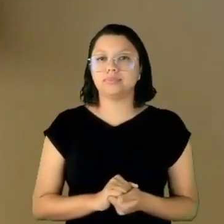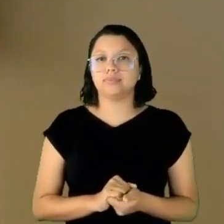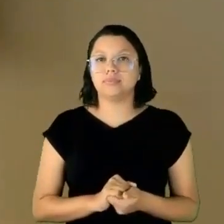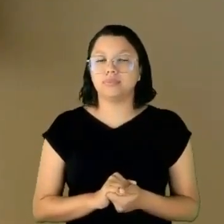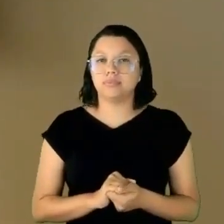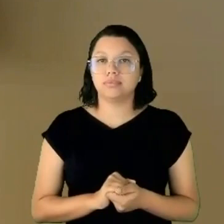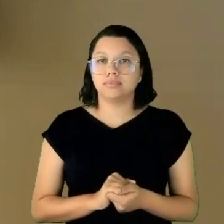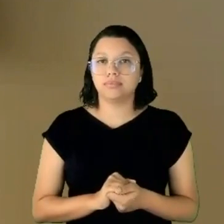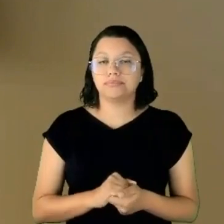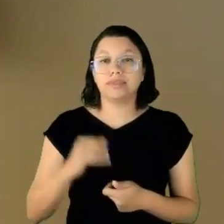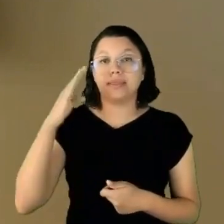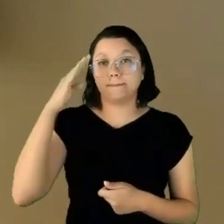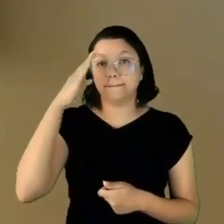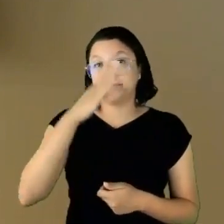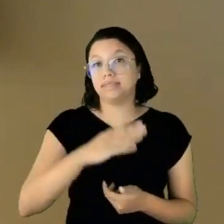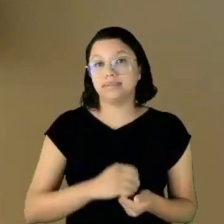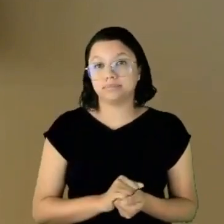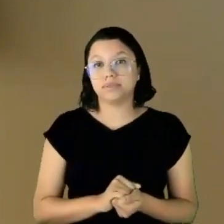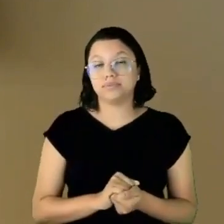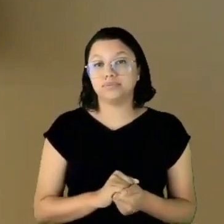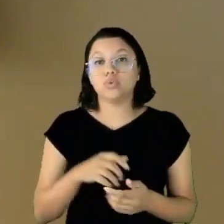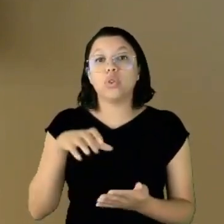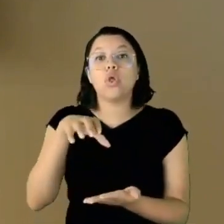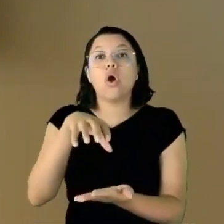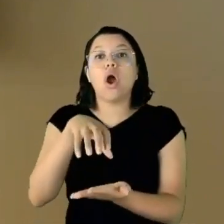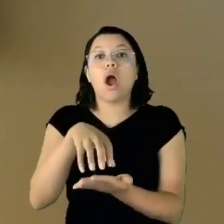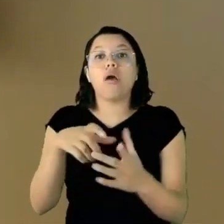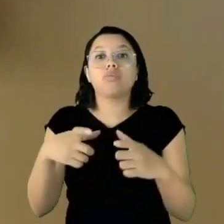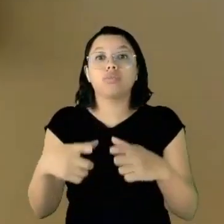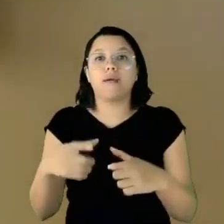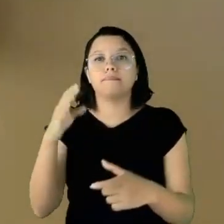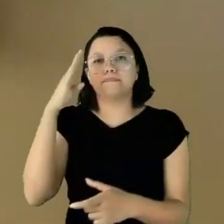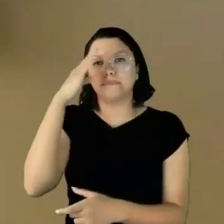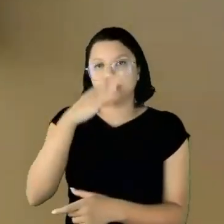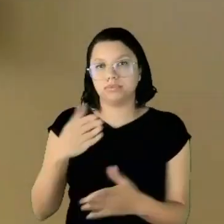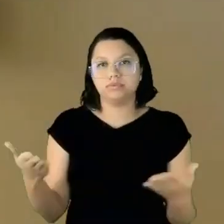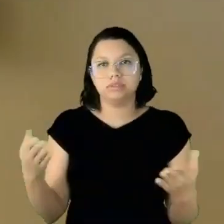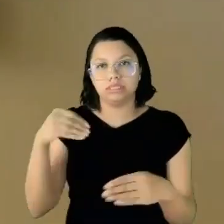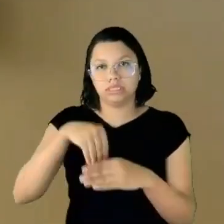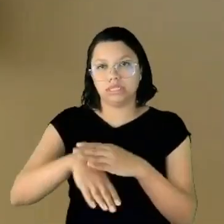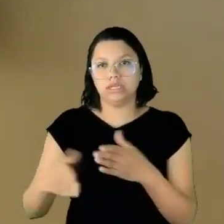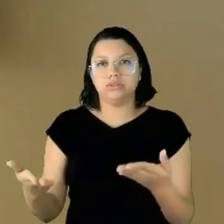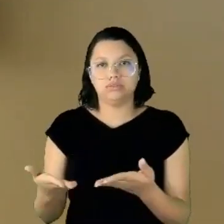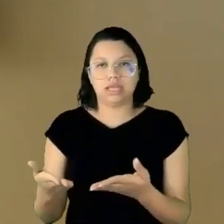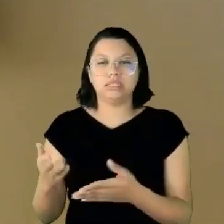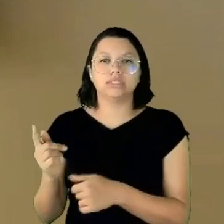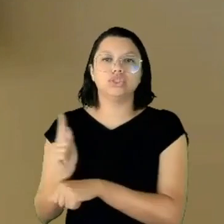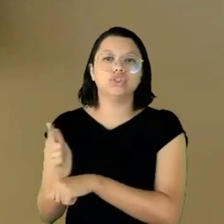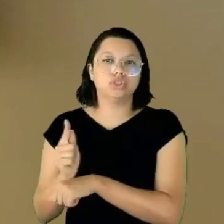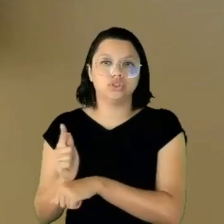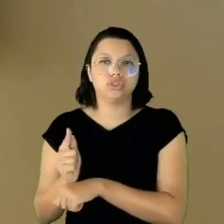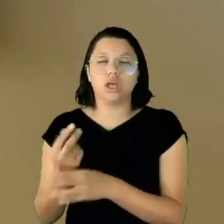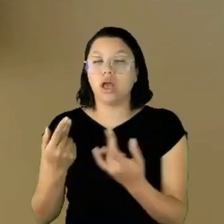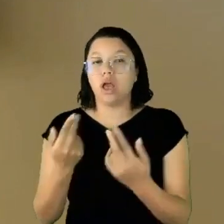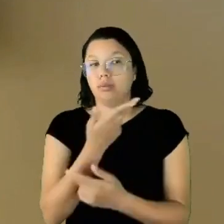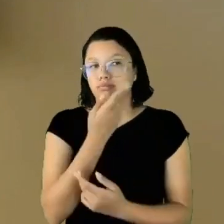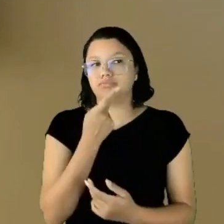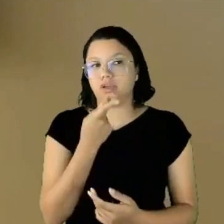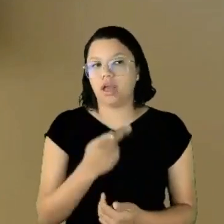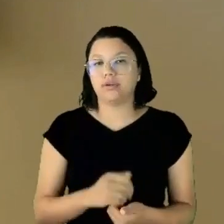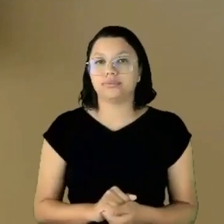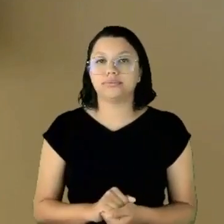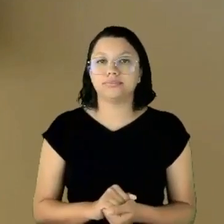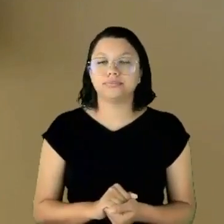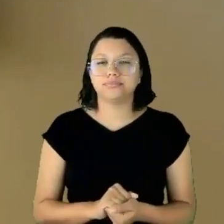do ponto principal do lugar principal dentro dessa gestão que o doutor Denilson muito bem nos expôs